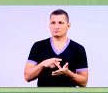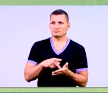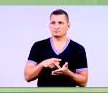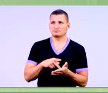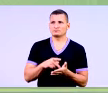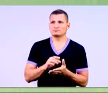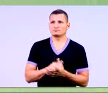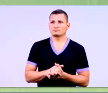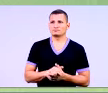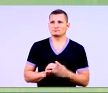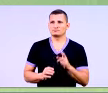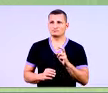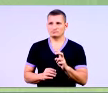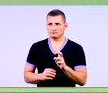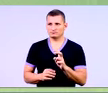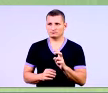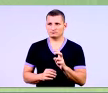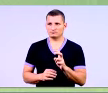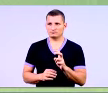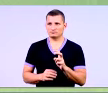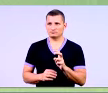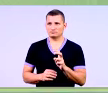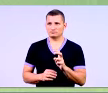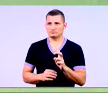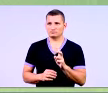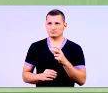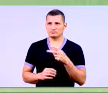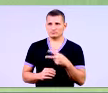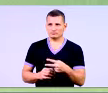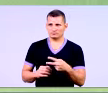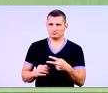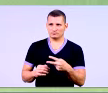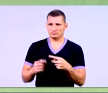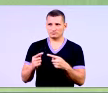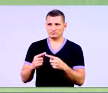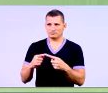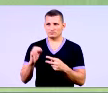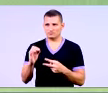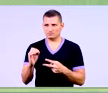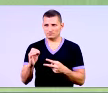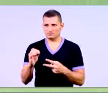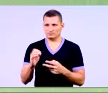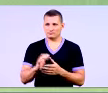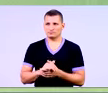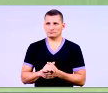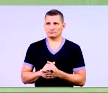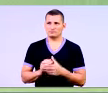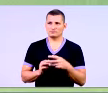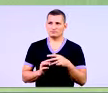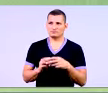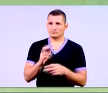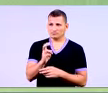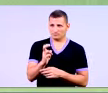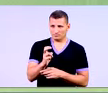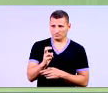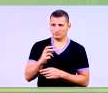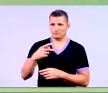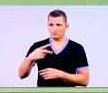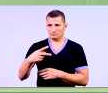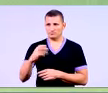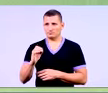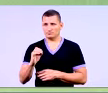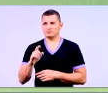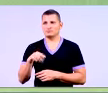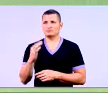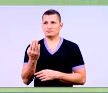e 5 5 é menor ou igual a zero não sinta maior quiser então é falso